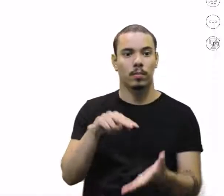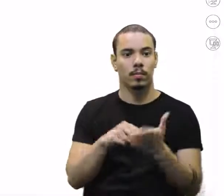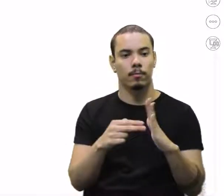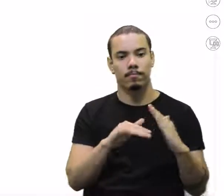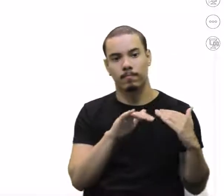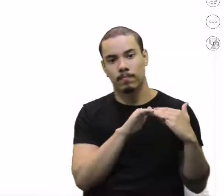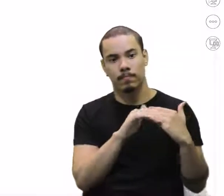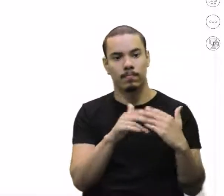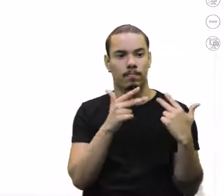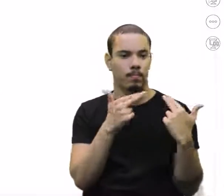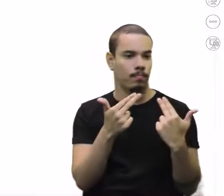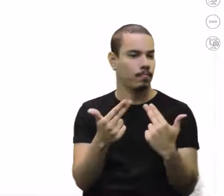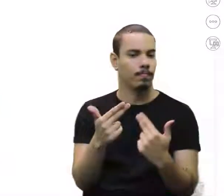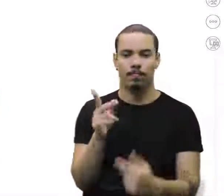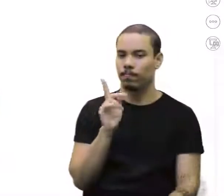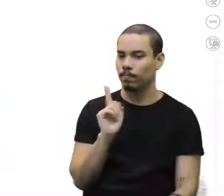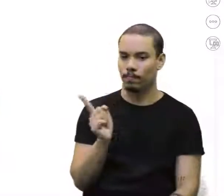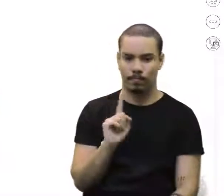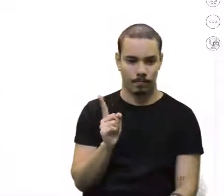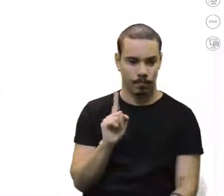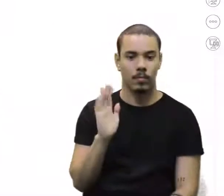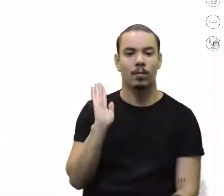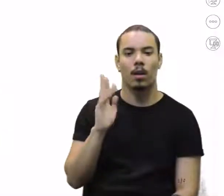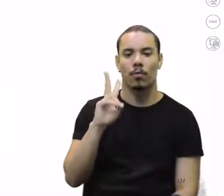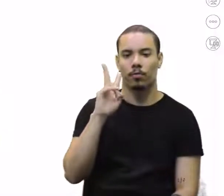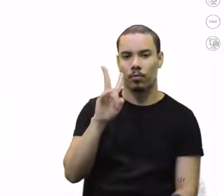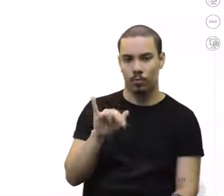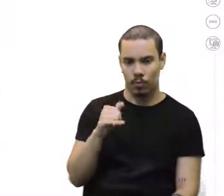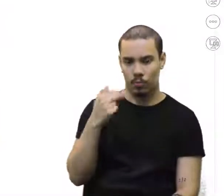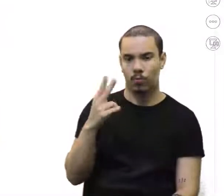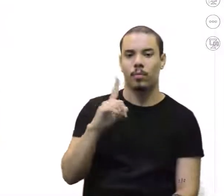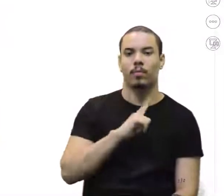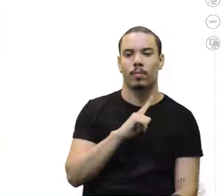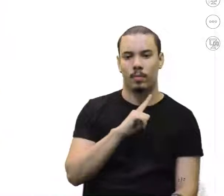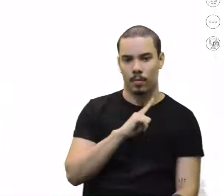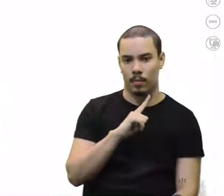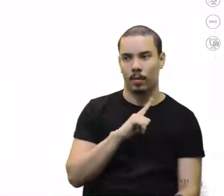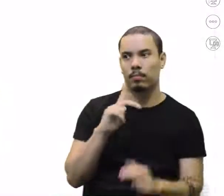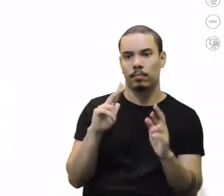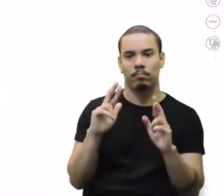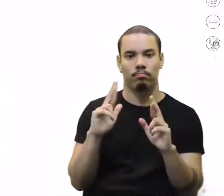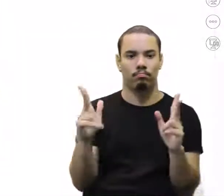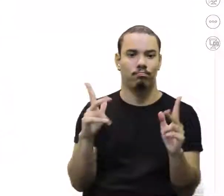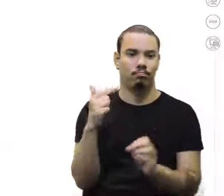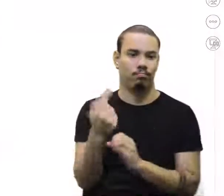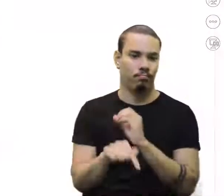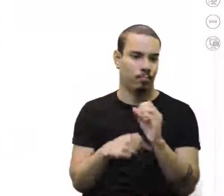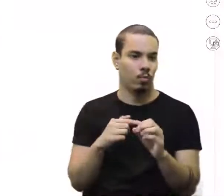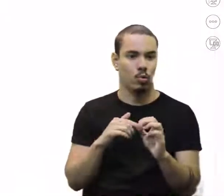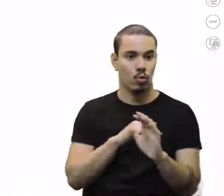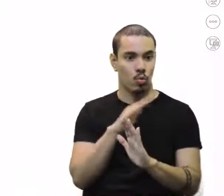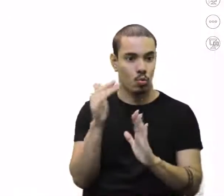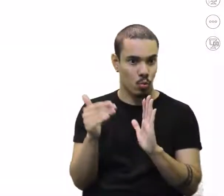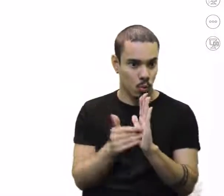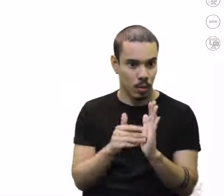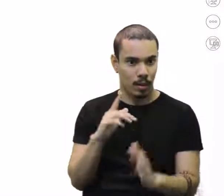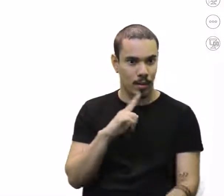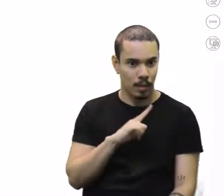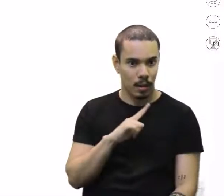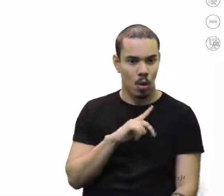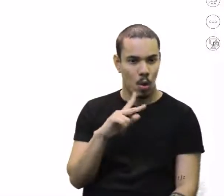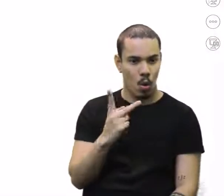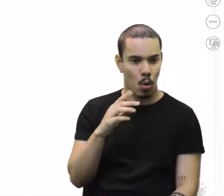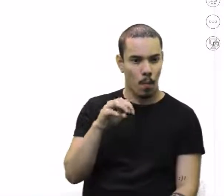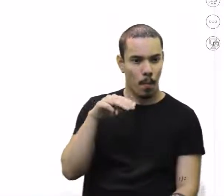de carbono, e não é o caso. A gente viu que existe heteroátomos. Então, todas as alternativas que